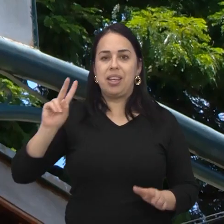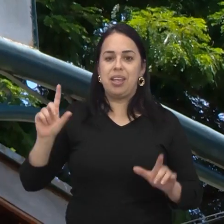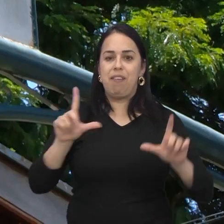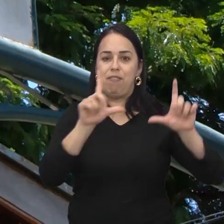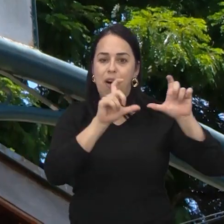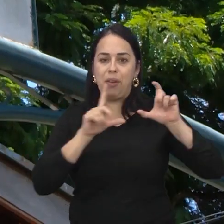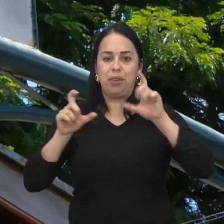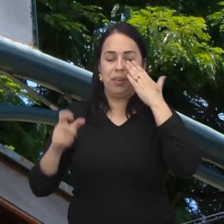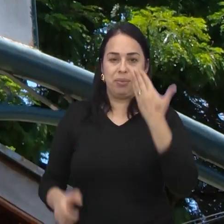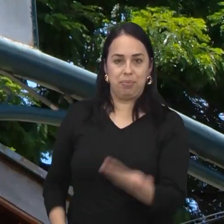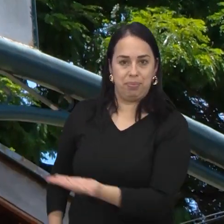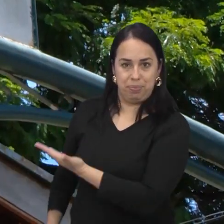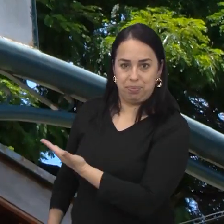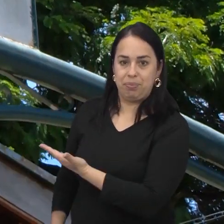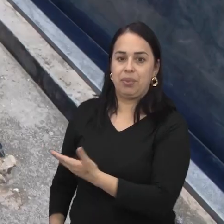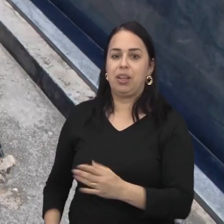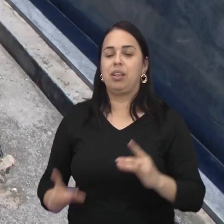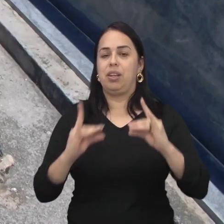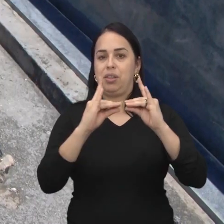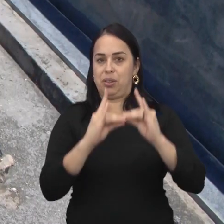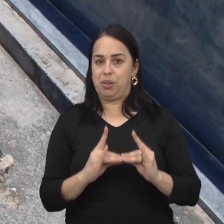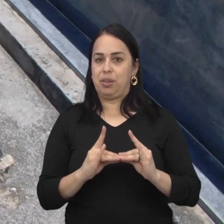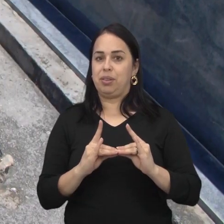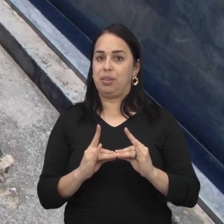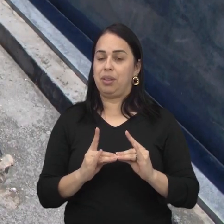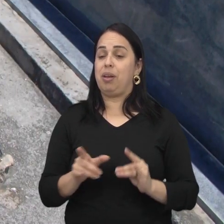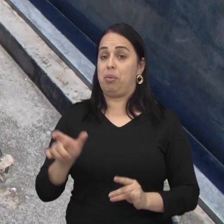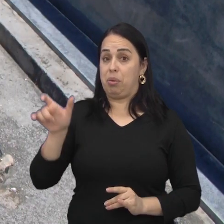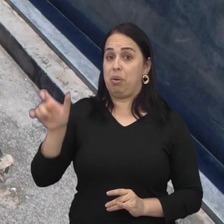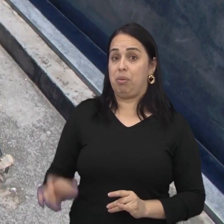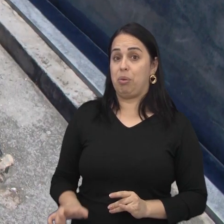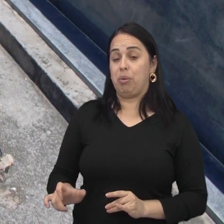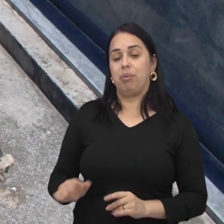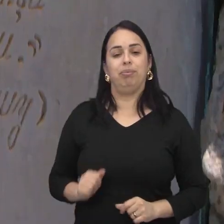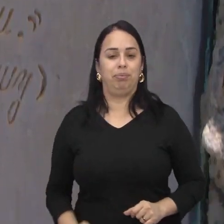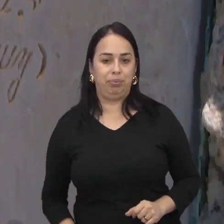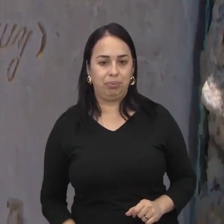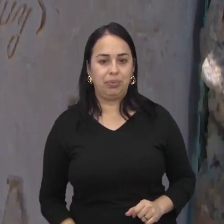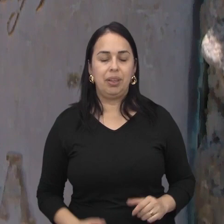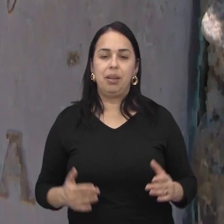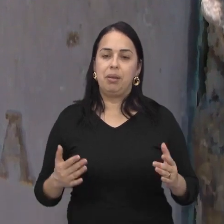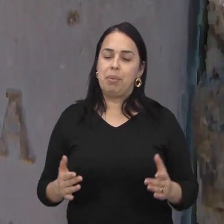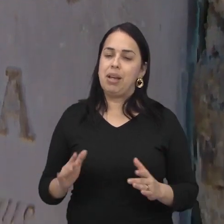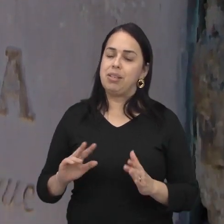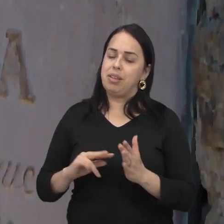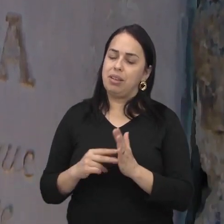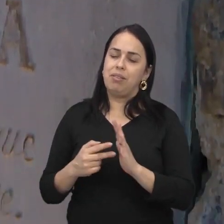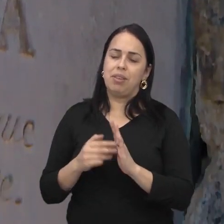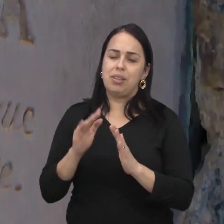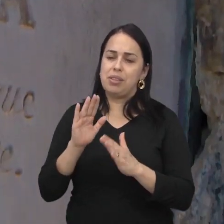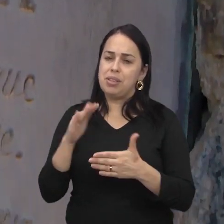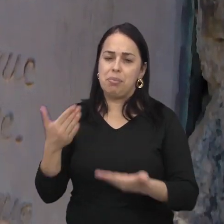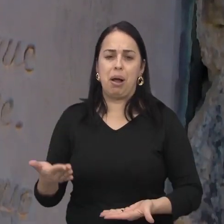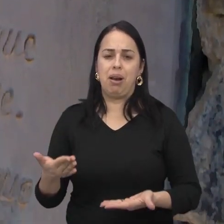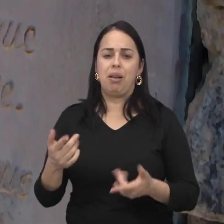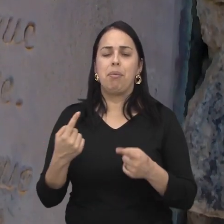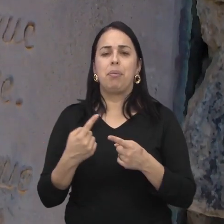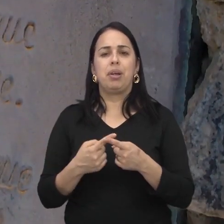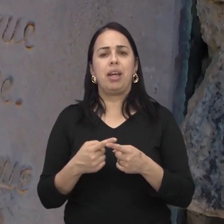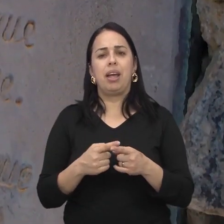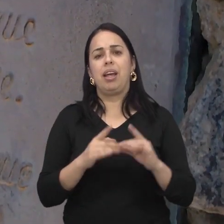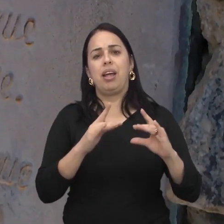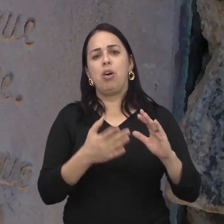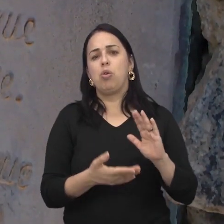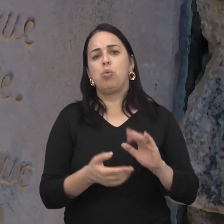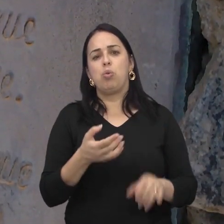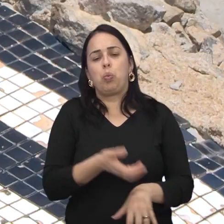registros, como no cemitério Rodolfo Comorec, onde ainda está o túmulo de Miragaia. Mas como um gesto simbólico, os restos mortais já